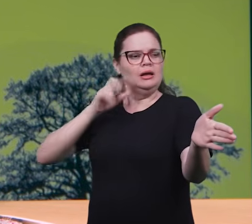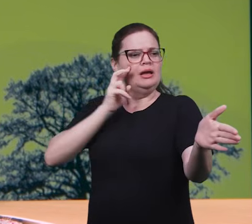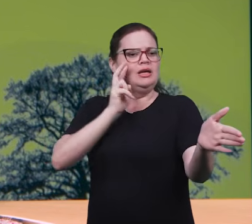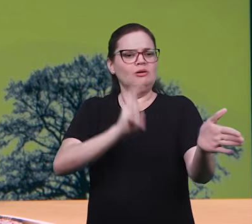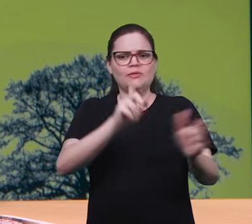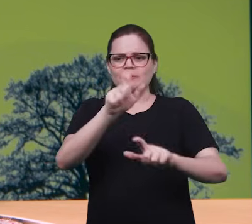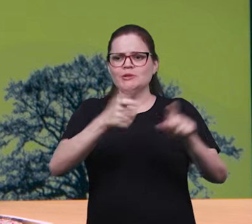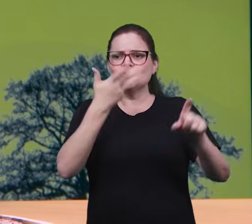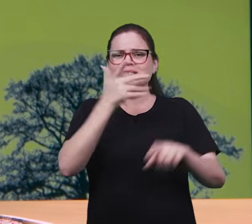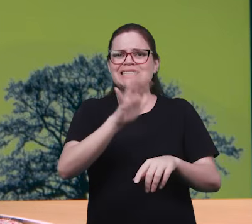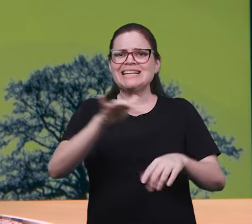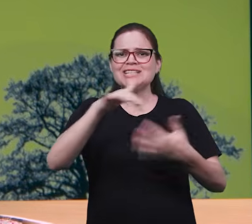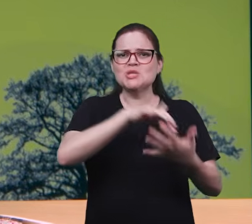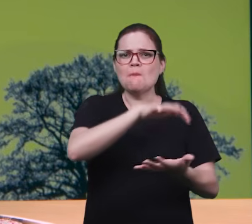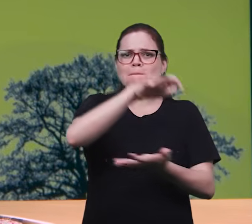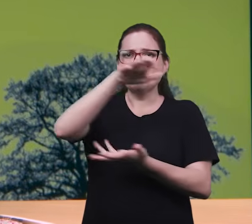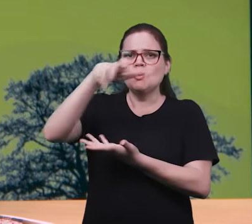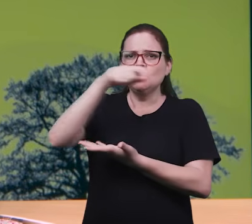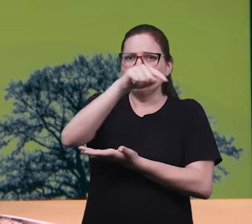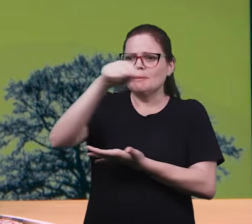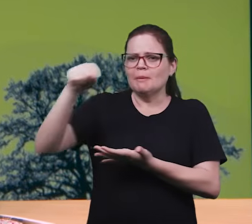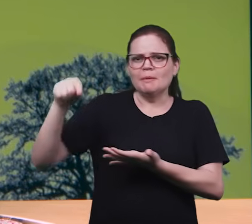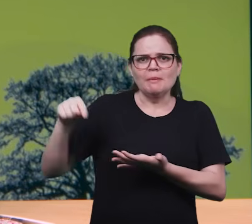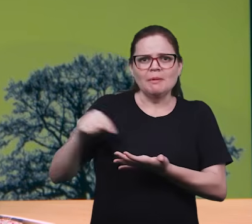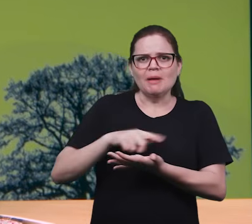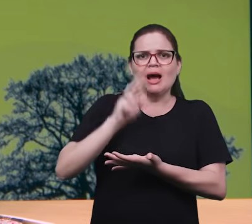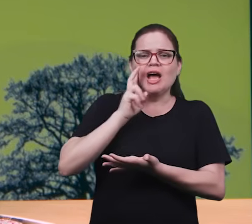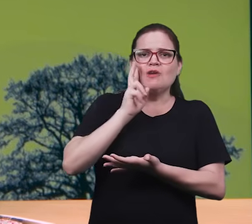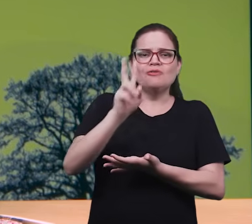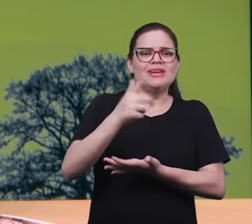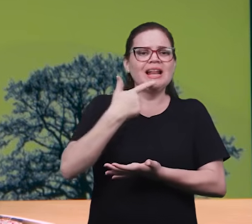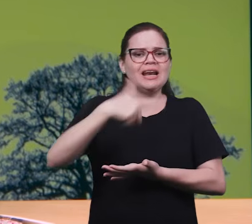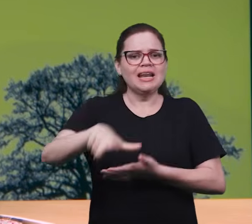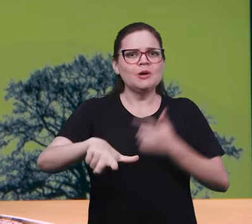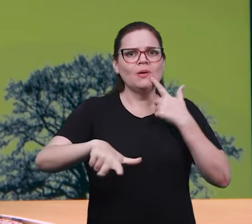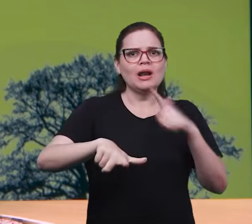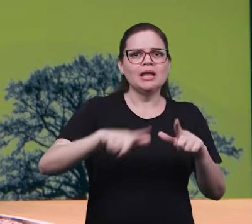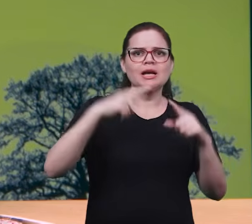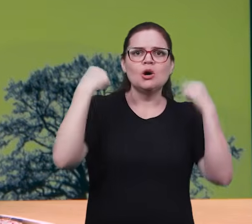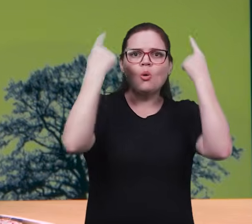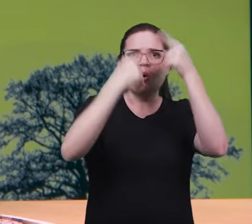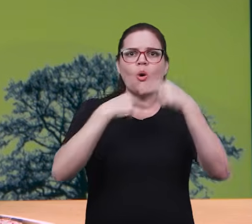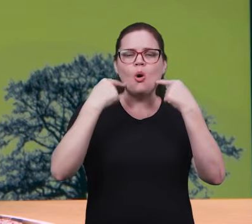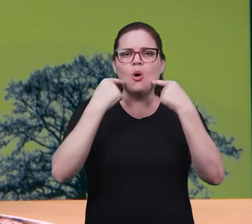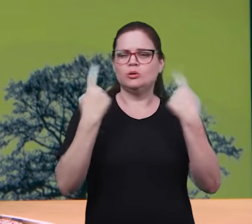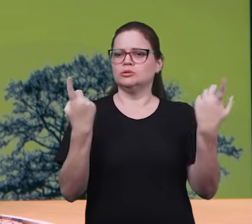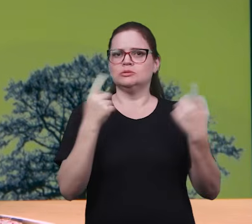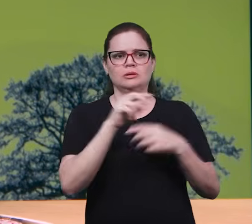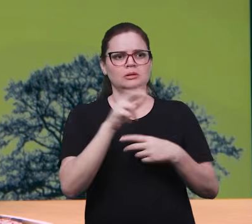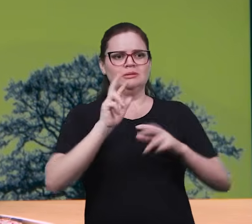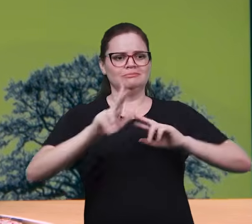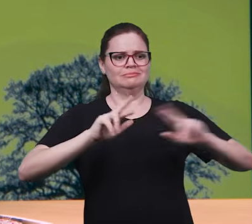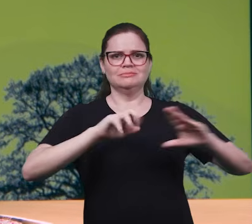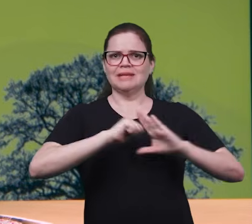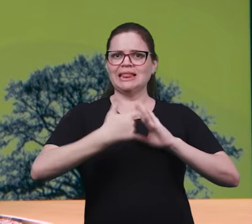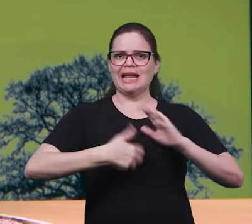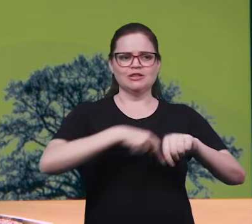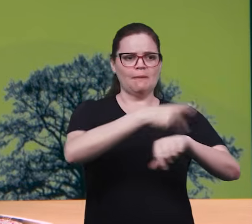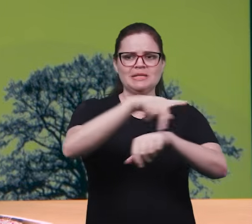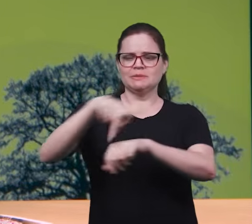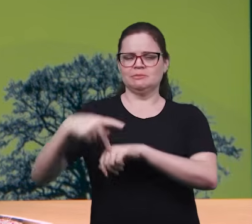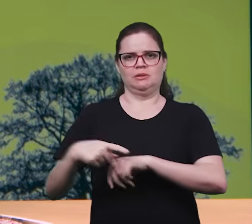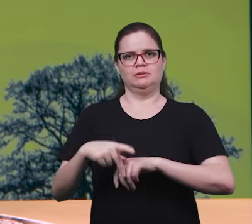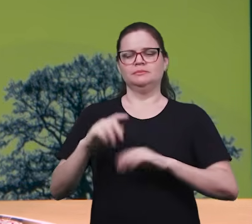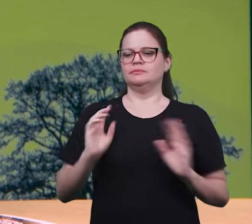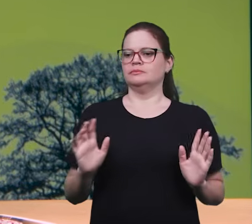todo. Não eram, eu podia ver as nacionalidades pelas feições das crianças. Eu achei tão interessante aquela visão